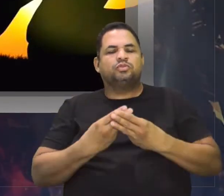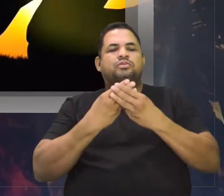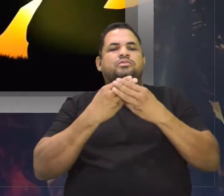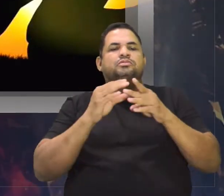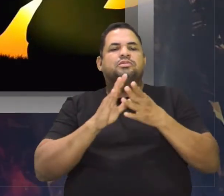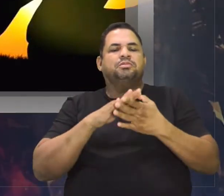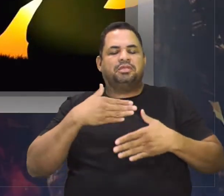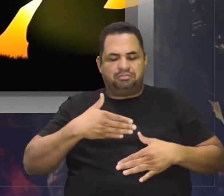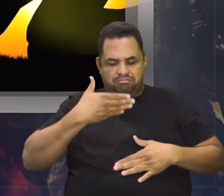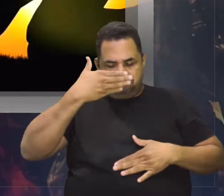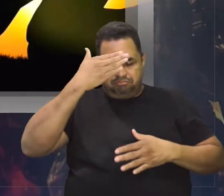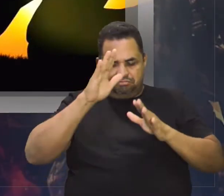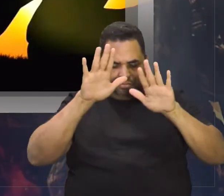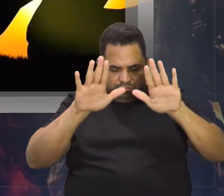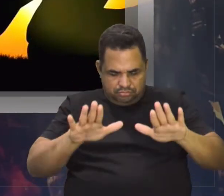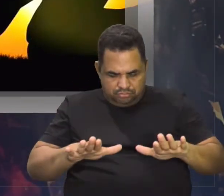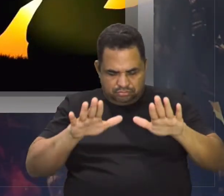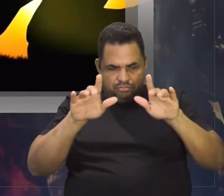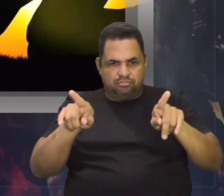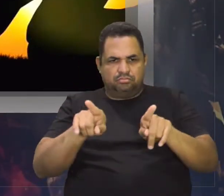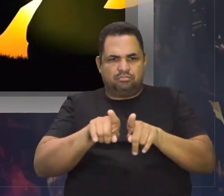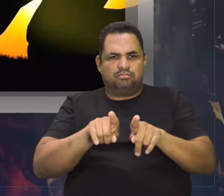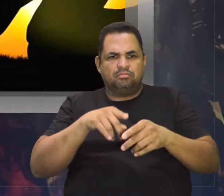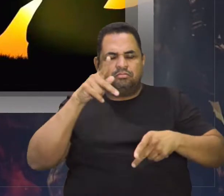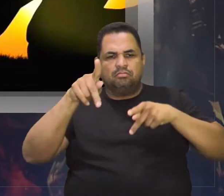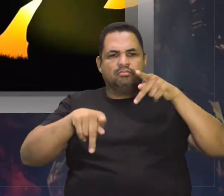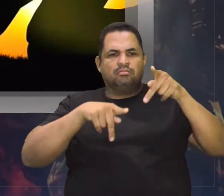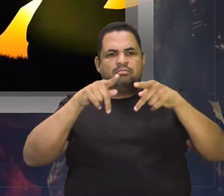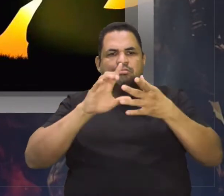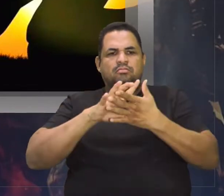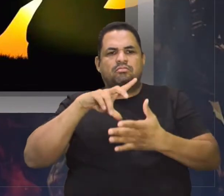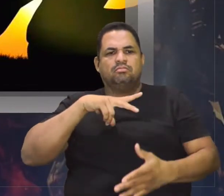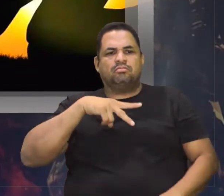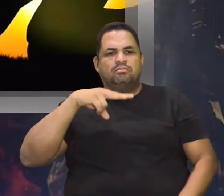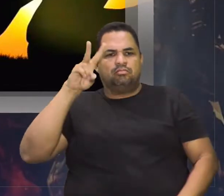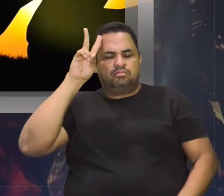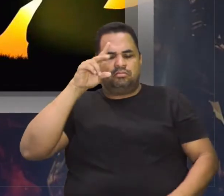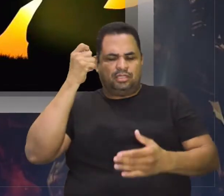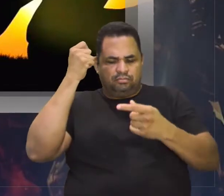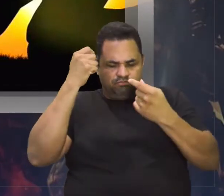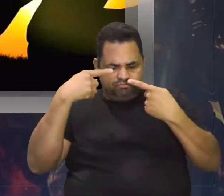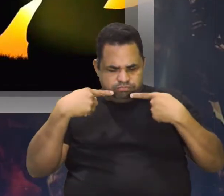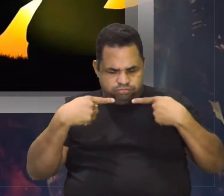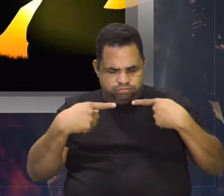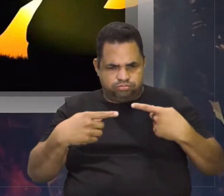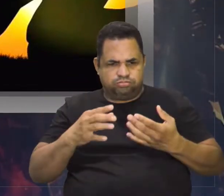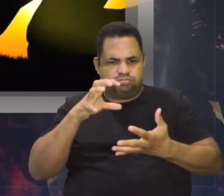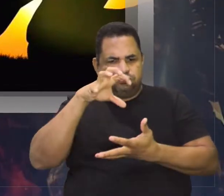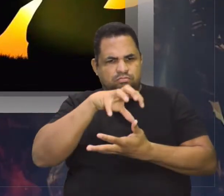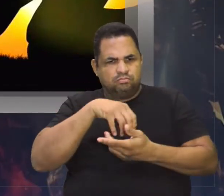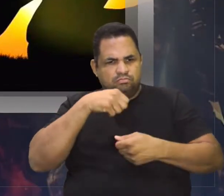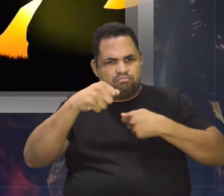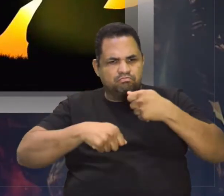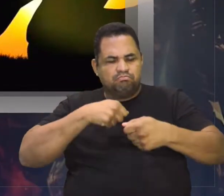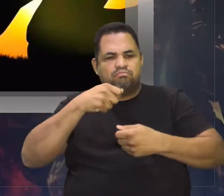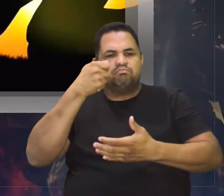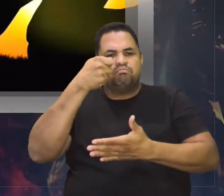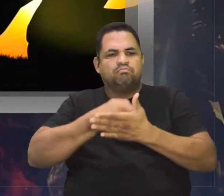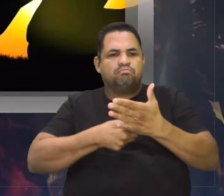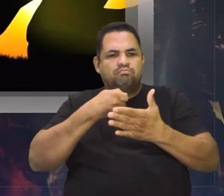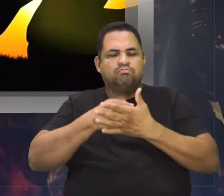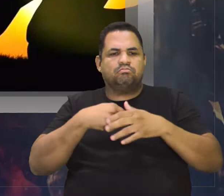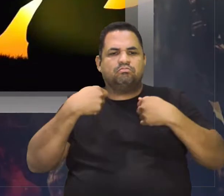islamismo. E são povos que têm uma história de luta grandiosa que precisamos